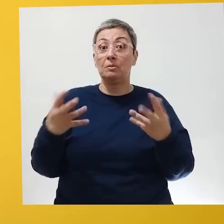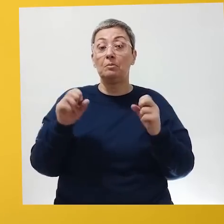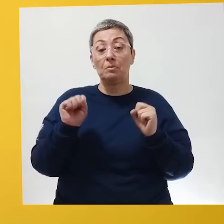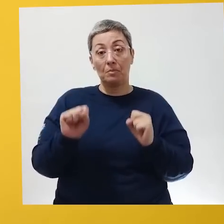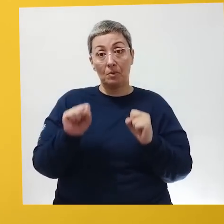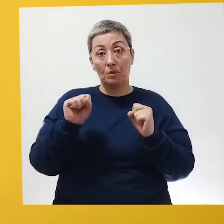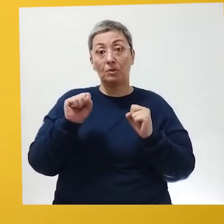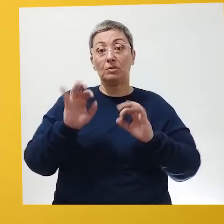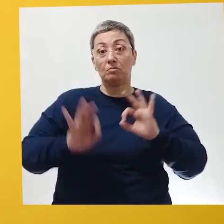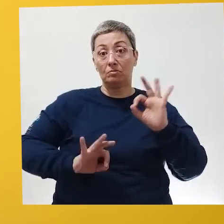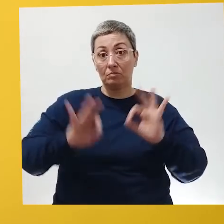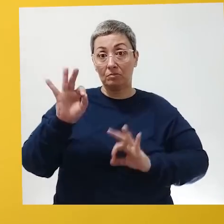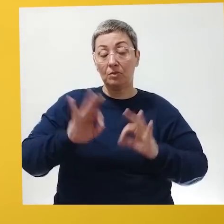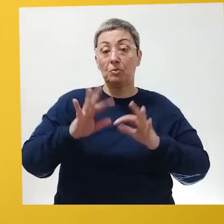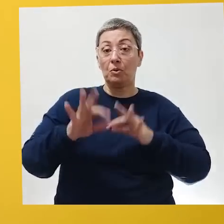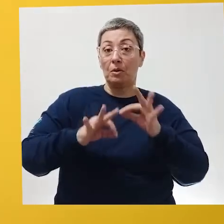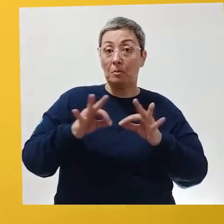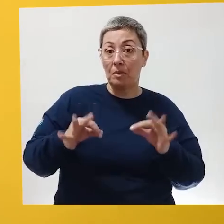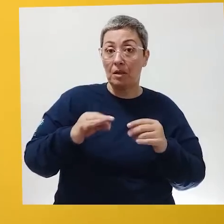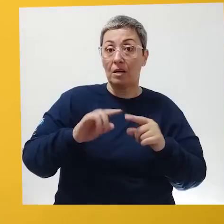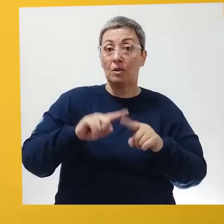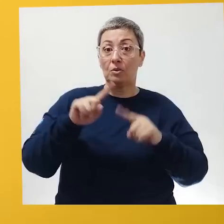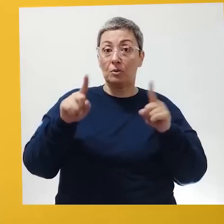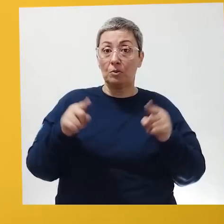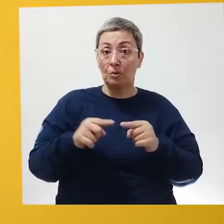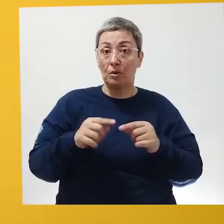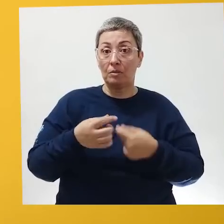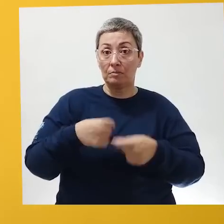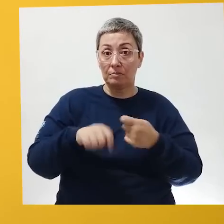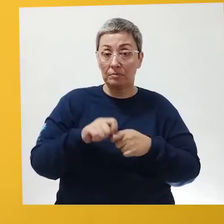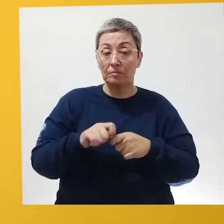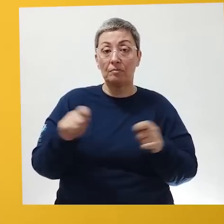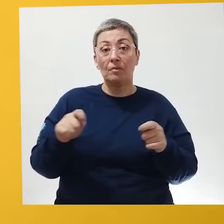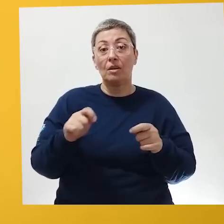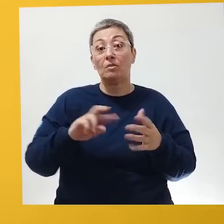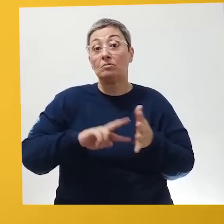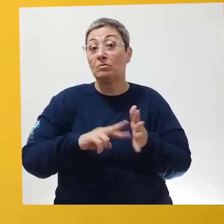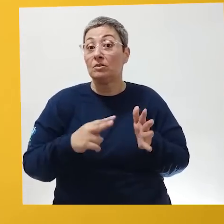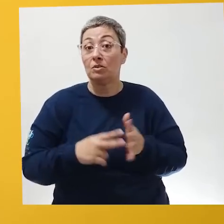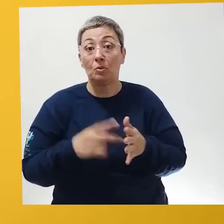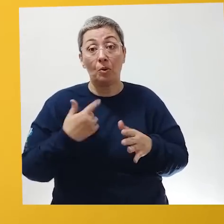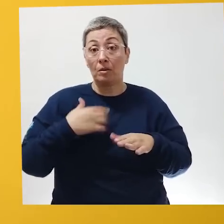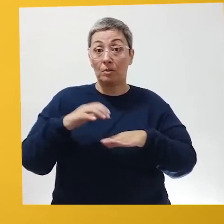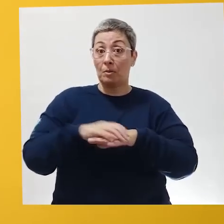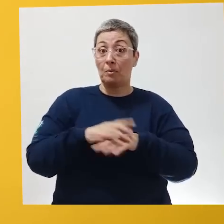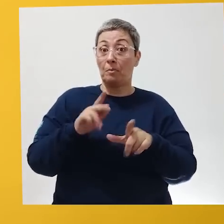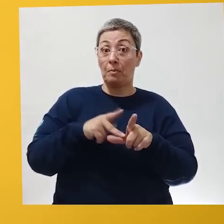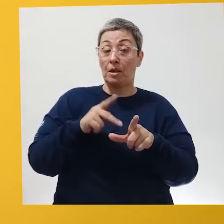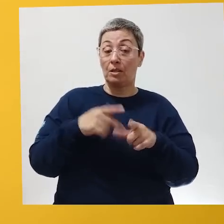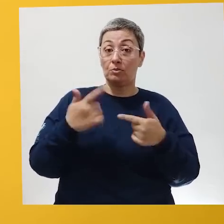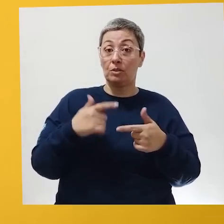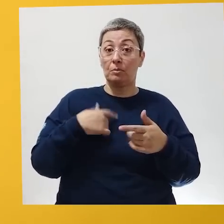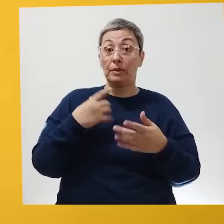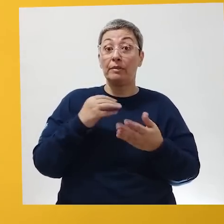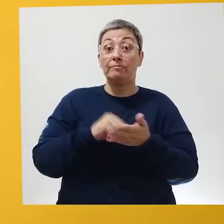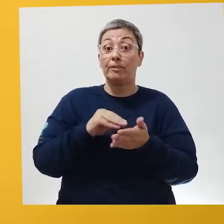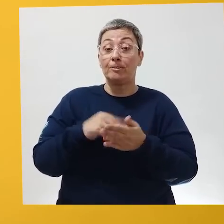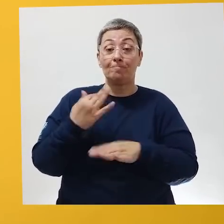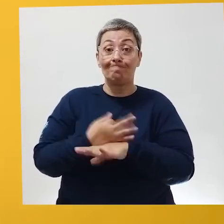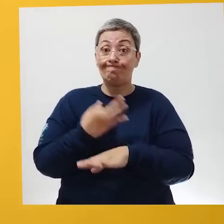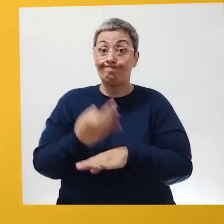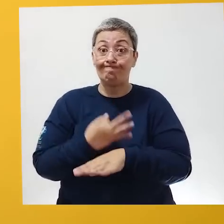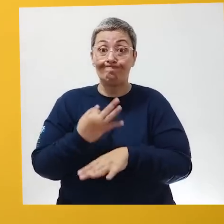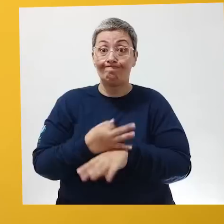eu posso trabalhar como amarra, como faz o laço, ou seja, ela não tá no pé, porque às vezes eles não têm essa tolerância